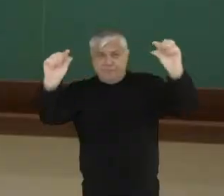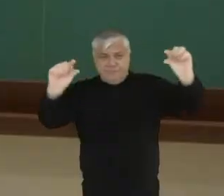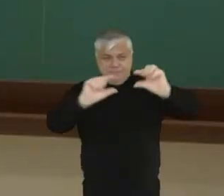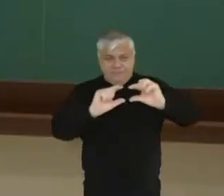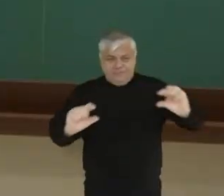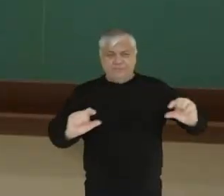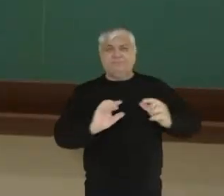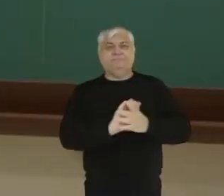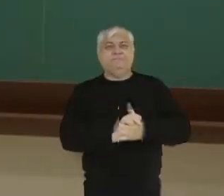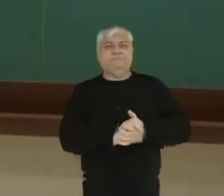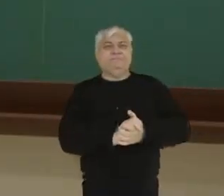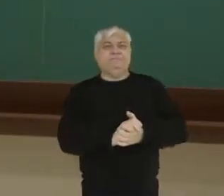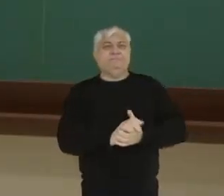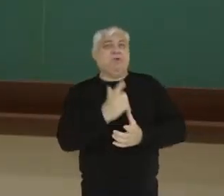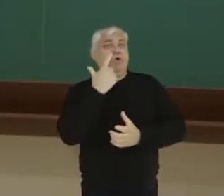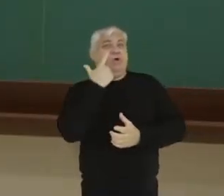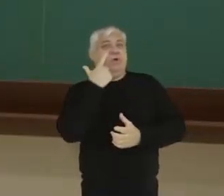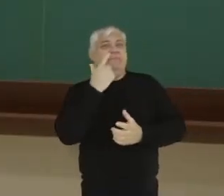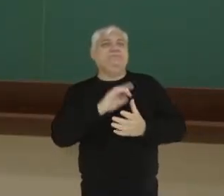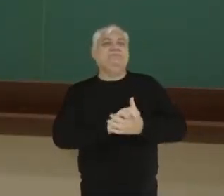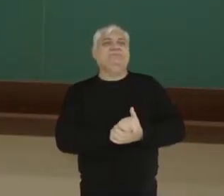Agora, olha que interessante.